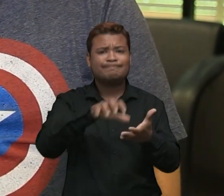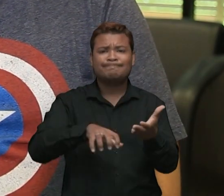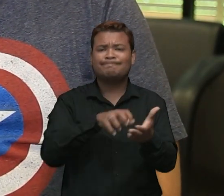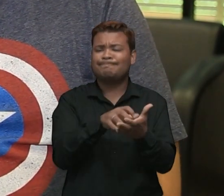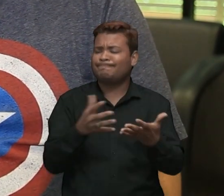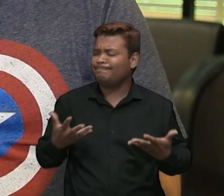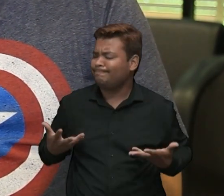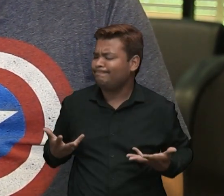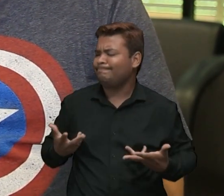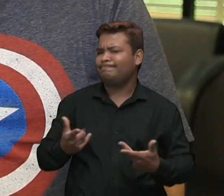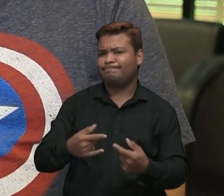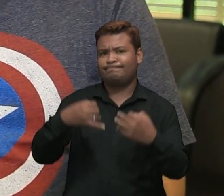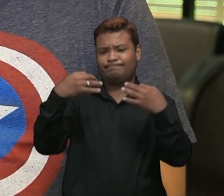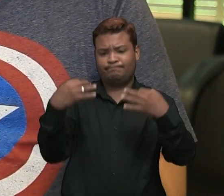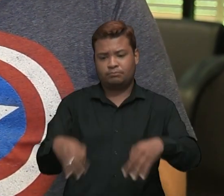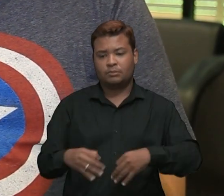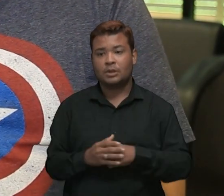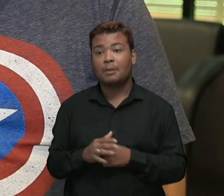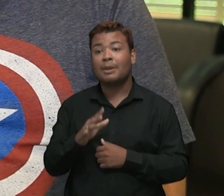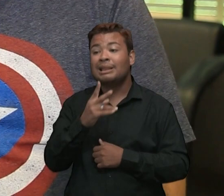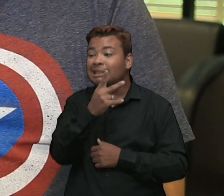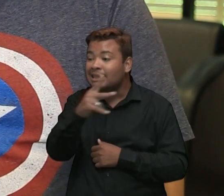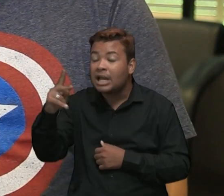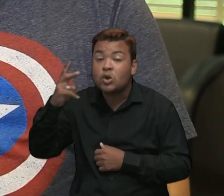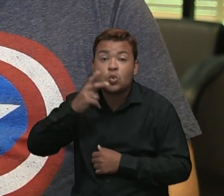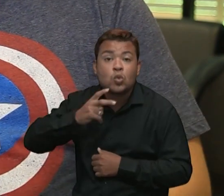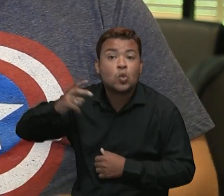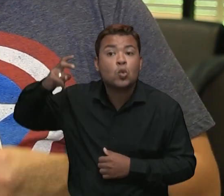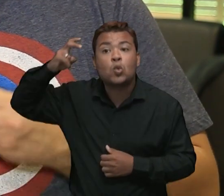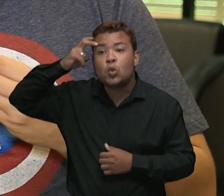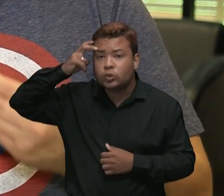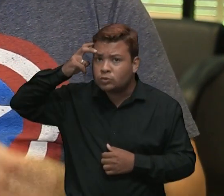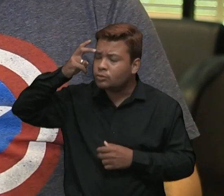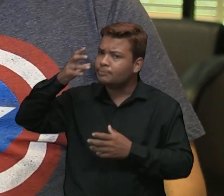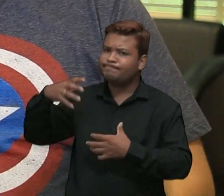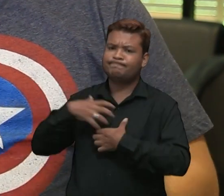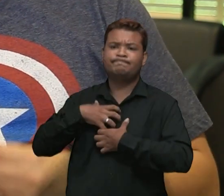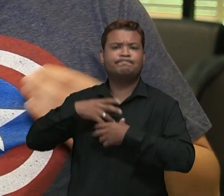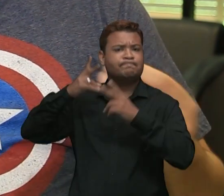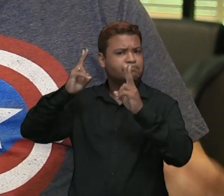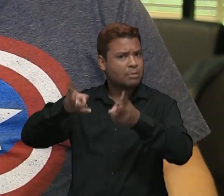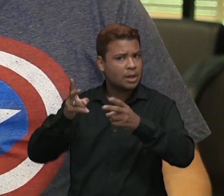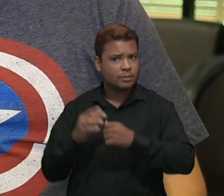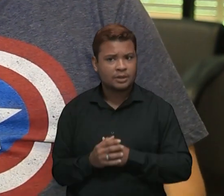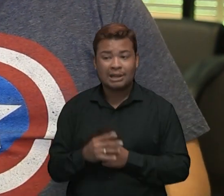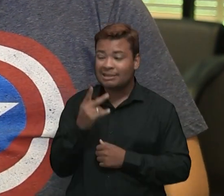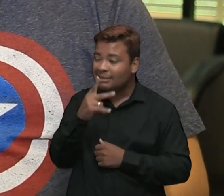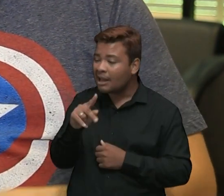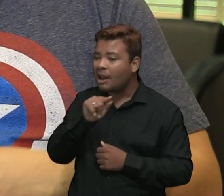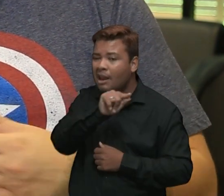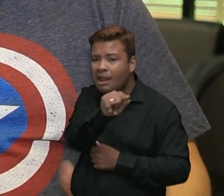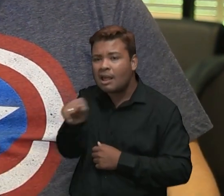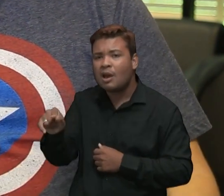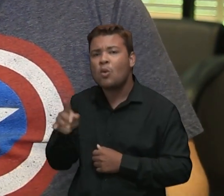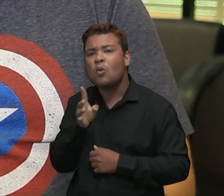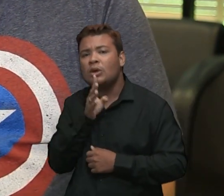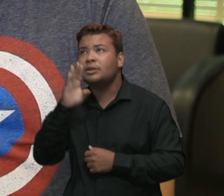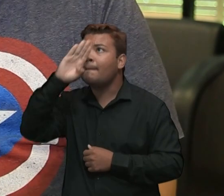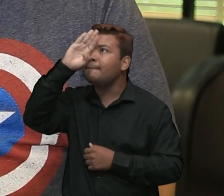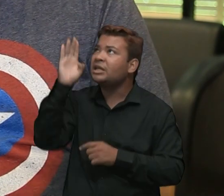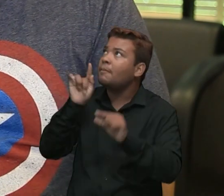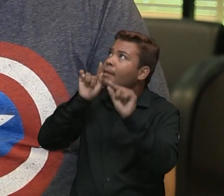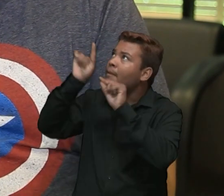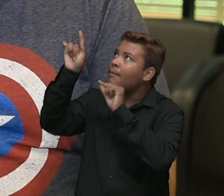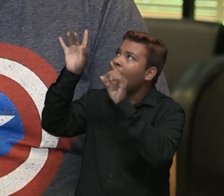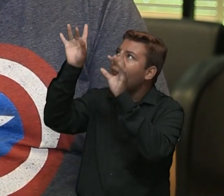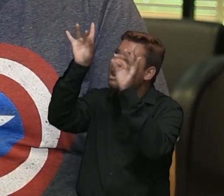mas eles não abandonam a cultura deles. Então você começa a entender um pedacinho de cada vez desse país continental que